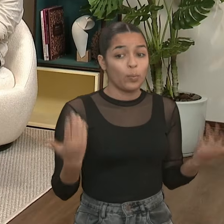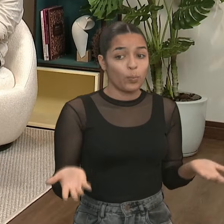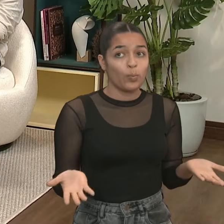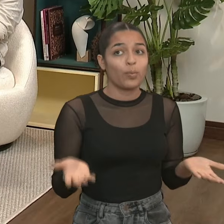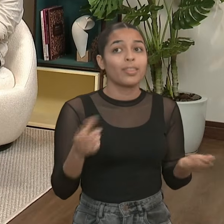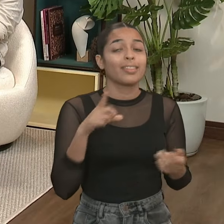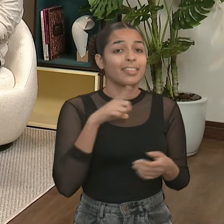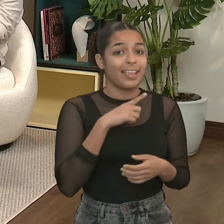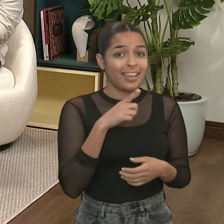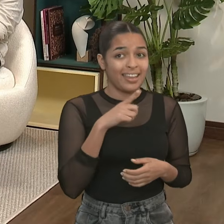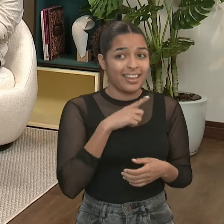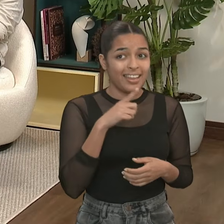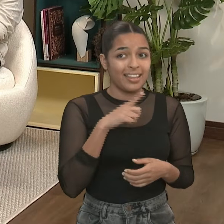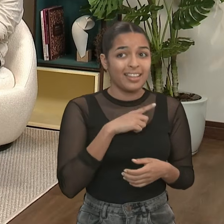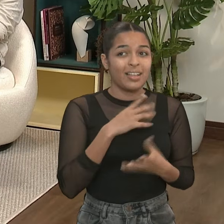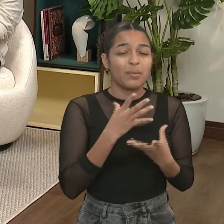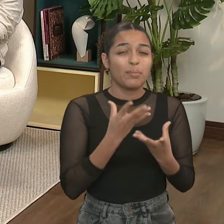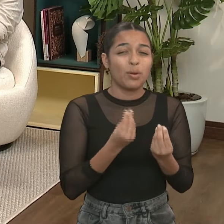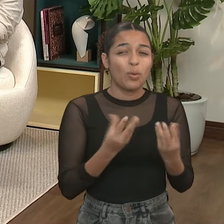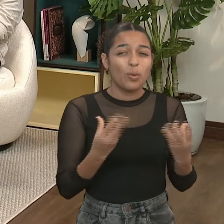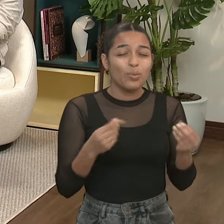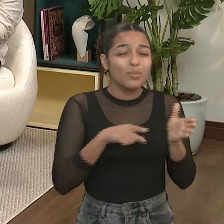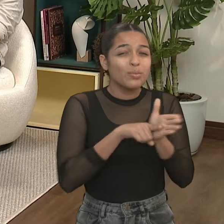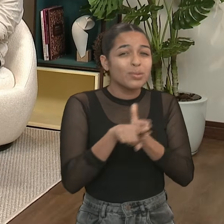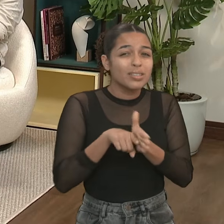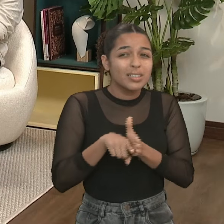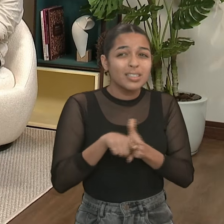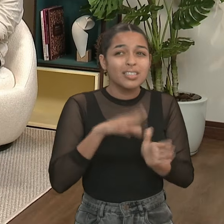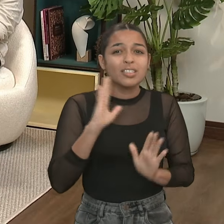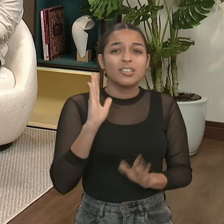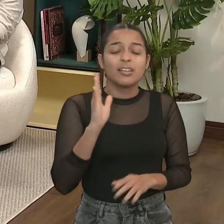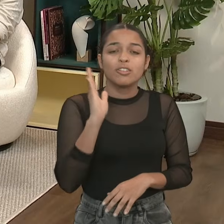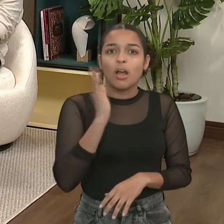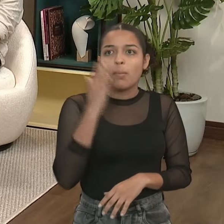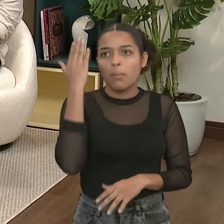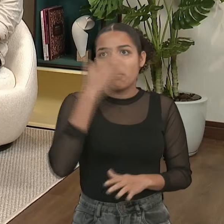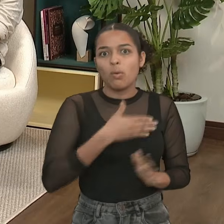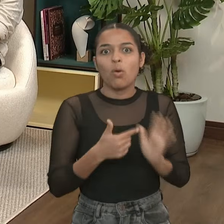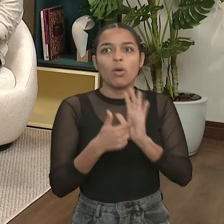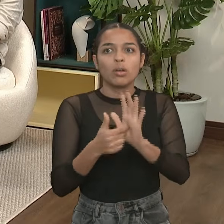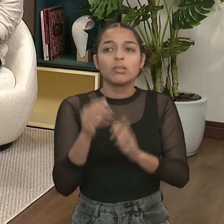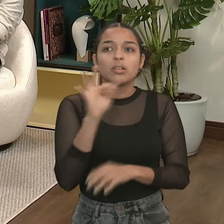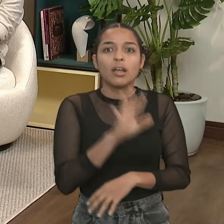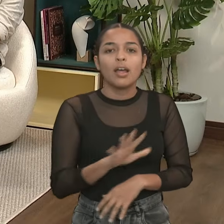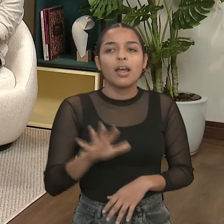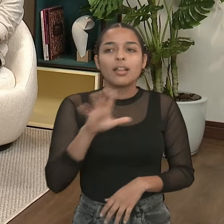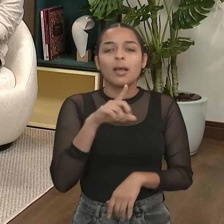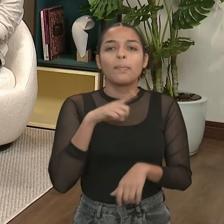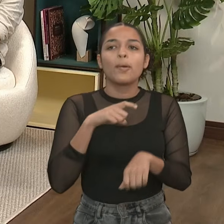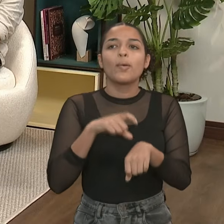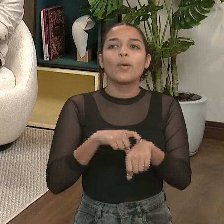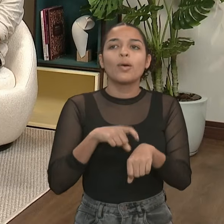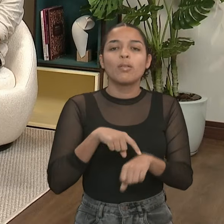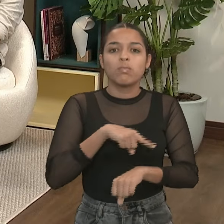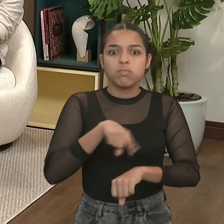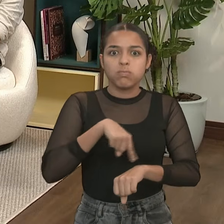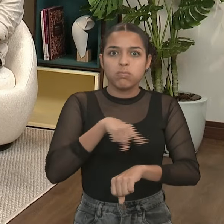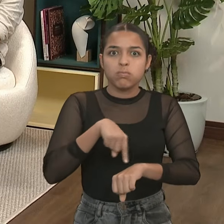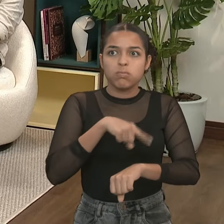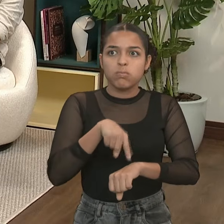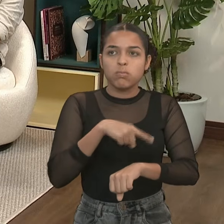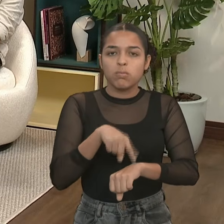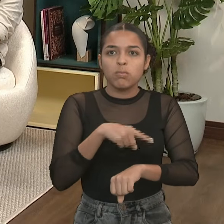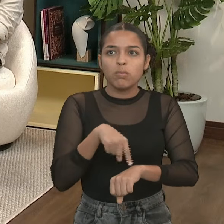várias pesquisas no Brasil que mostram que, em geral, o tempo de tela das crianças no Brasil, ele é maior do que em